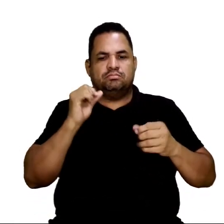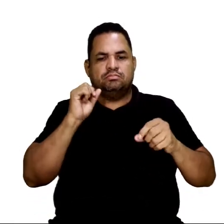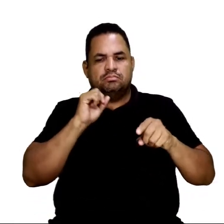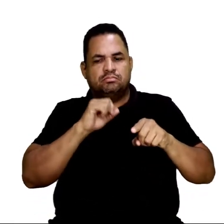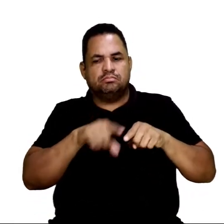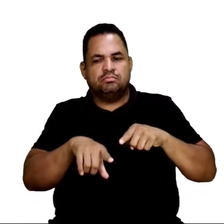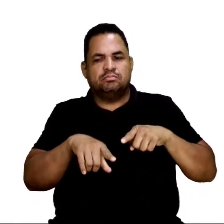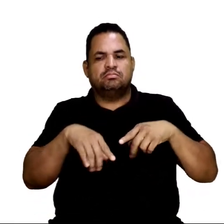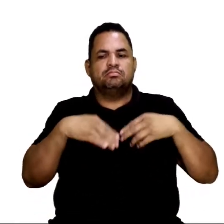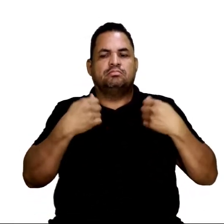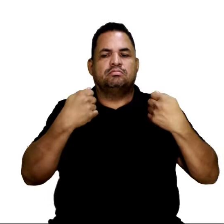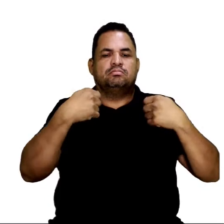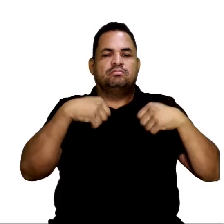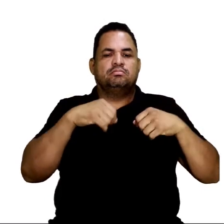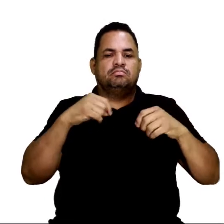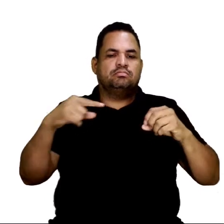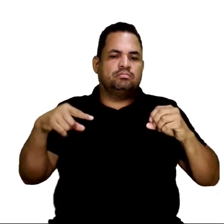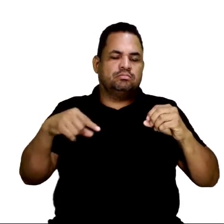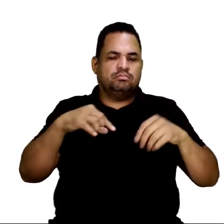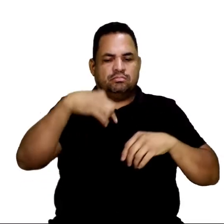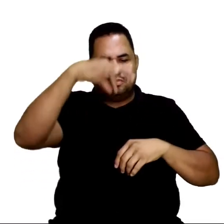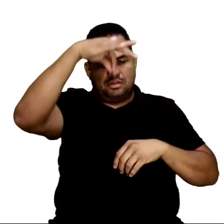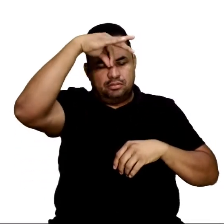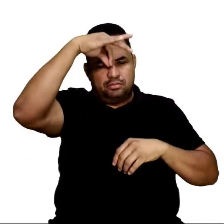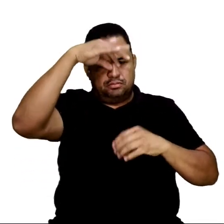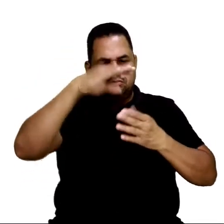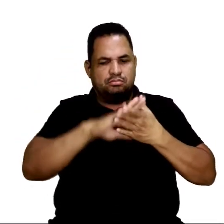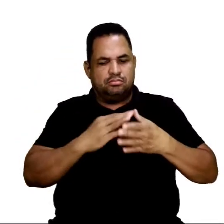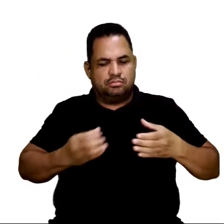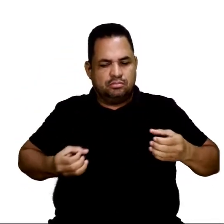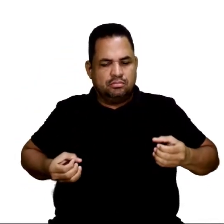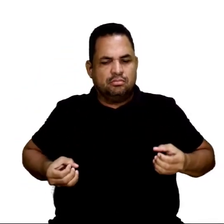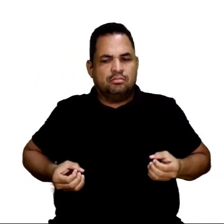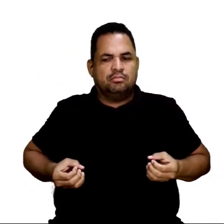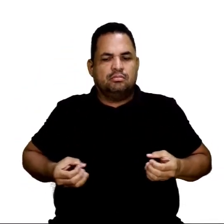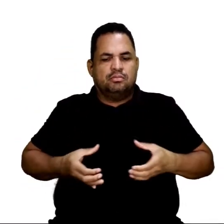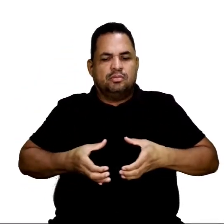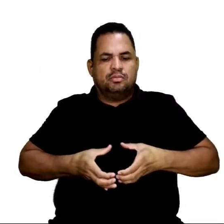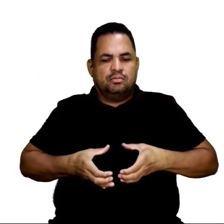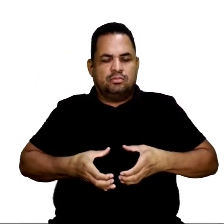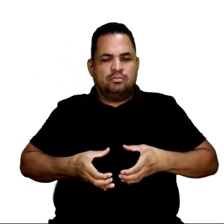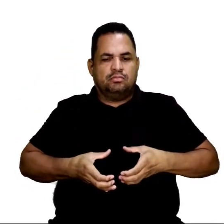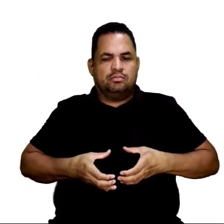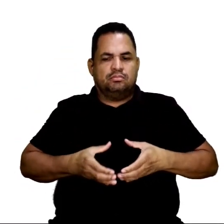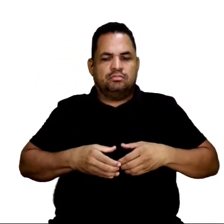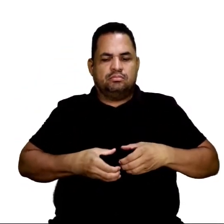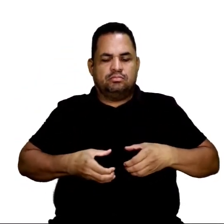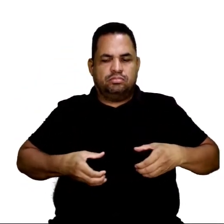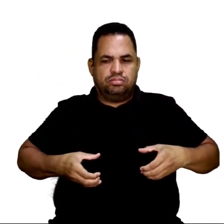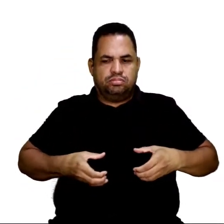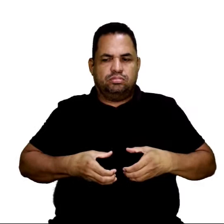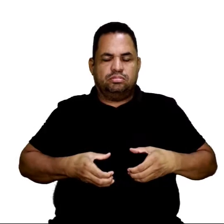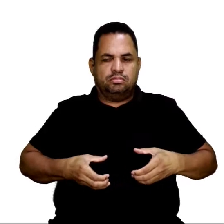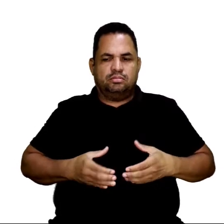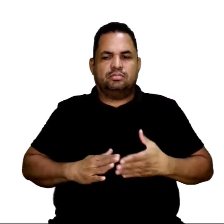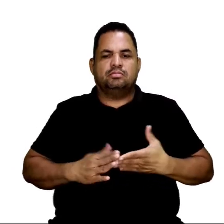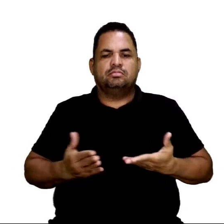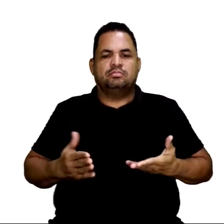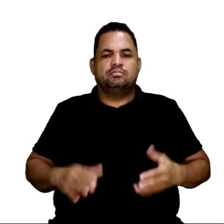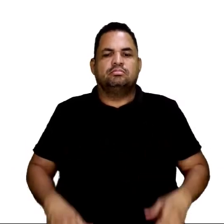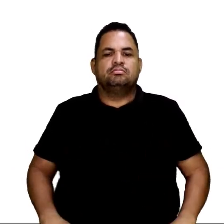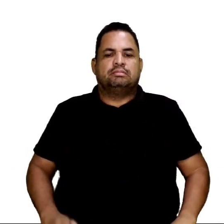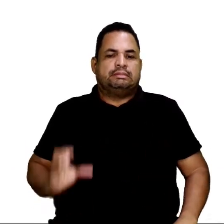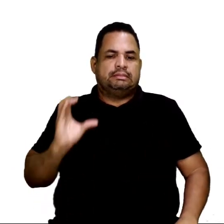ejaculado, percorrendo a vagina, o útero e chegando chegando nas tubas uterinas. Não é